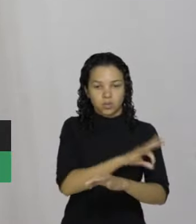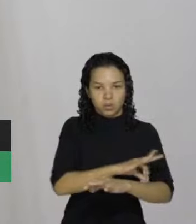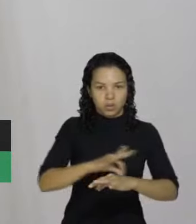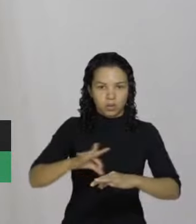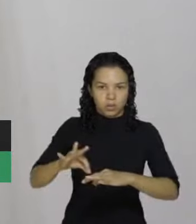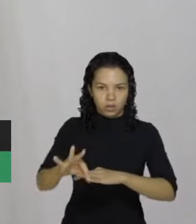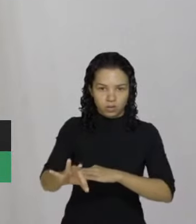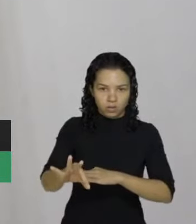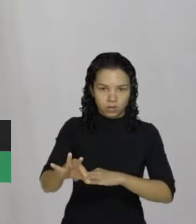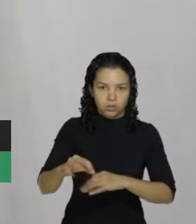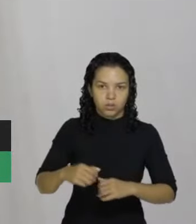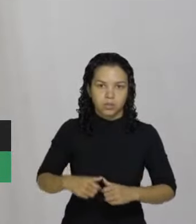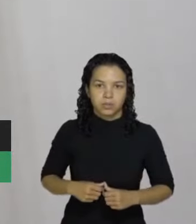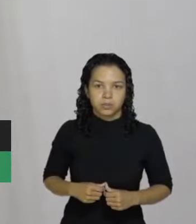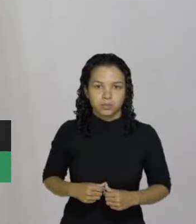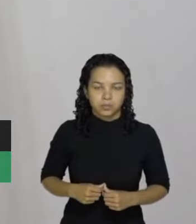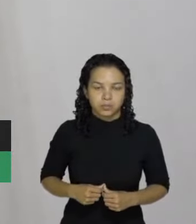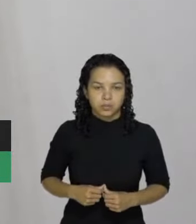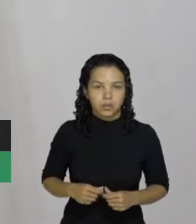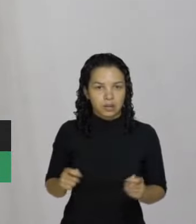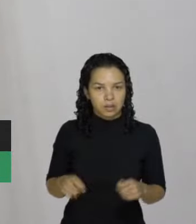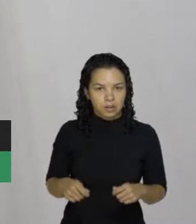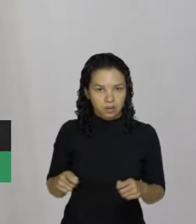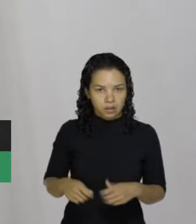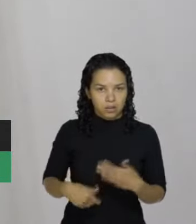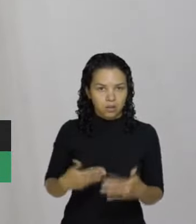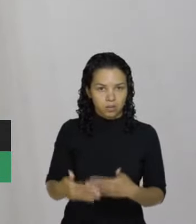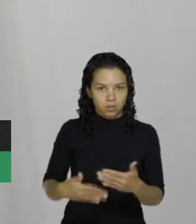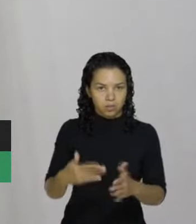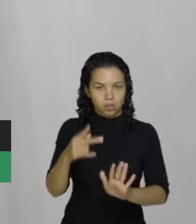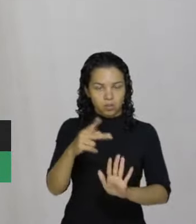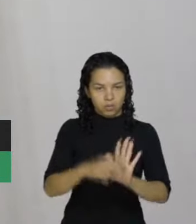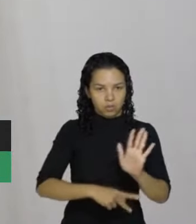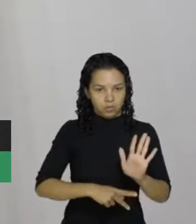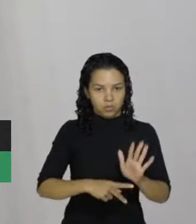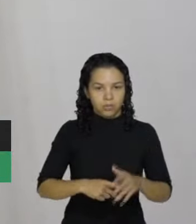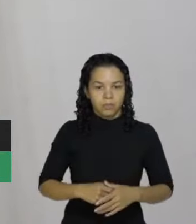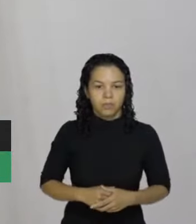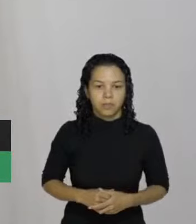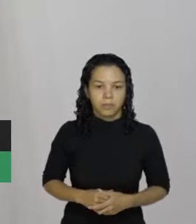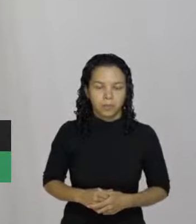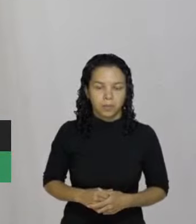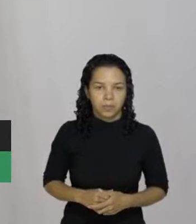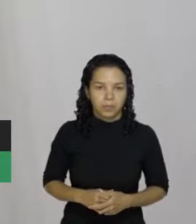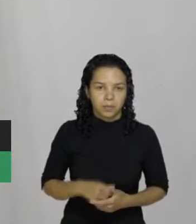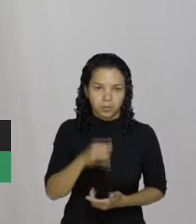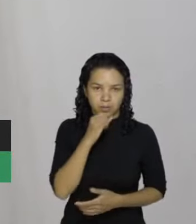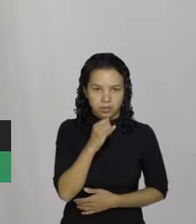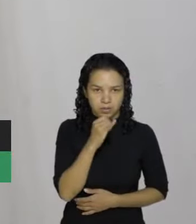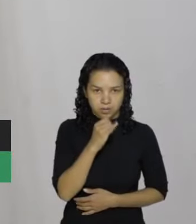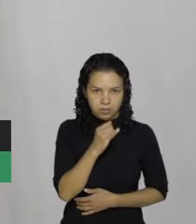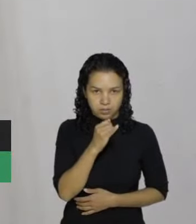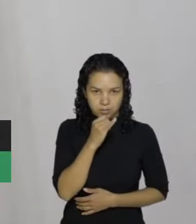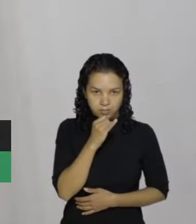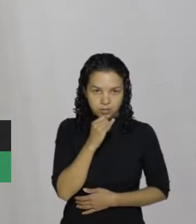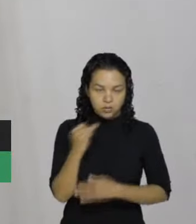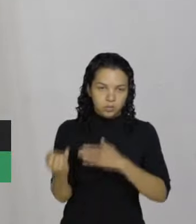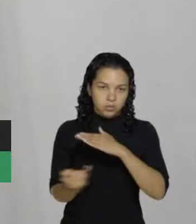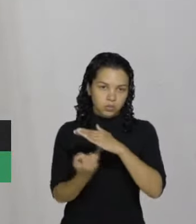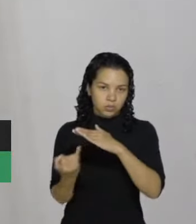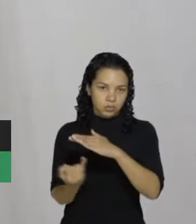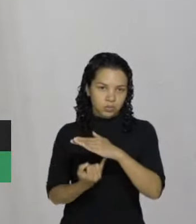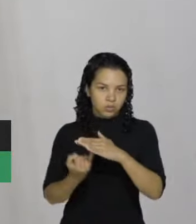que, por sua vez, é a concepção de um projeto. Digamos que um industrial de Jaraguá